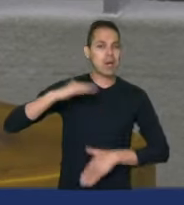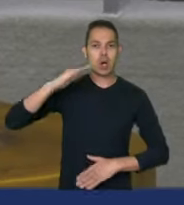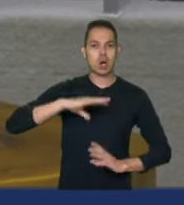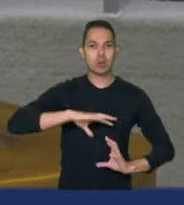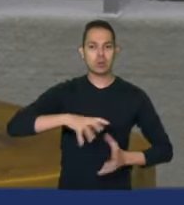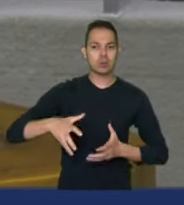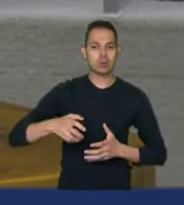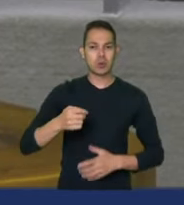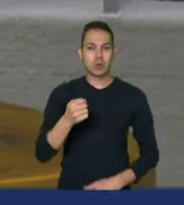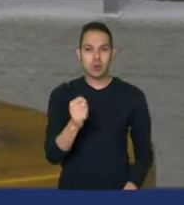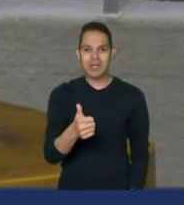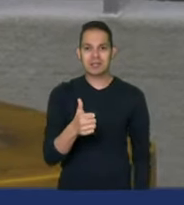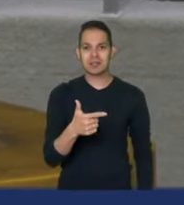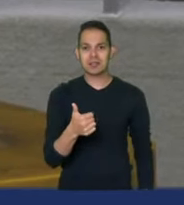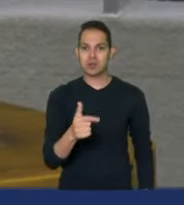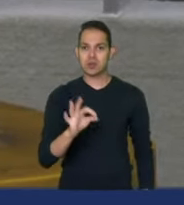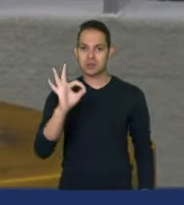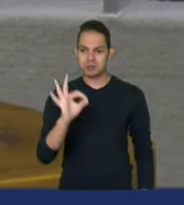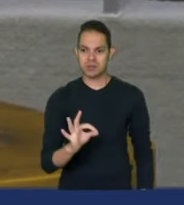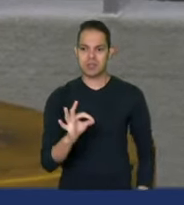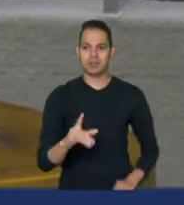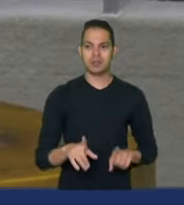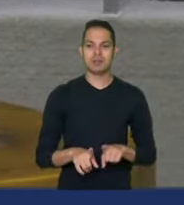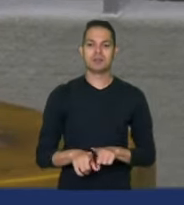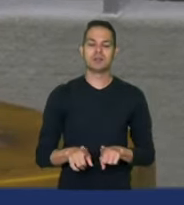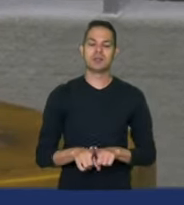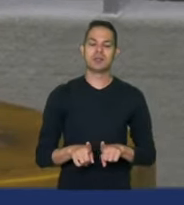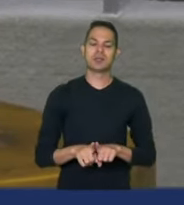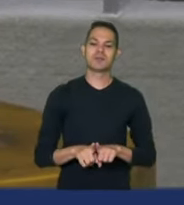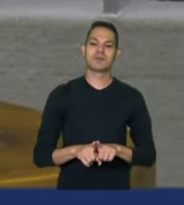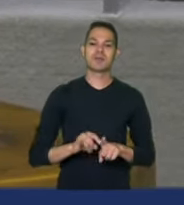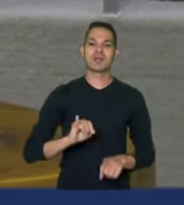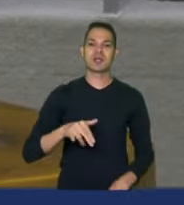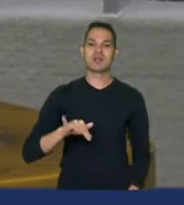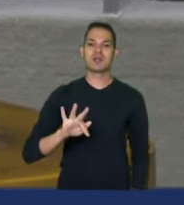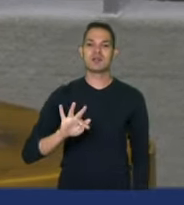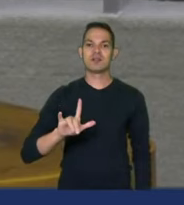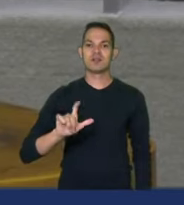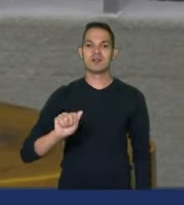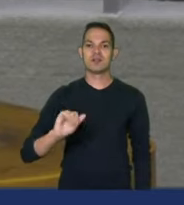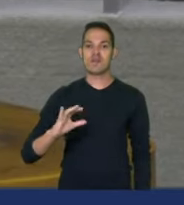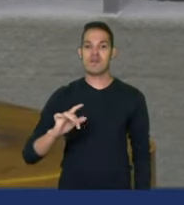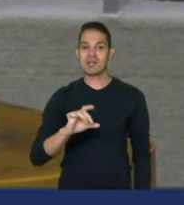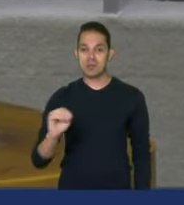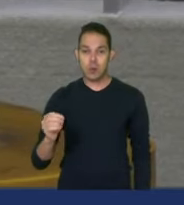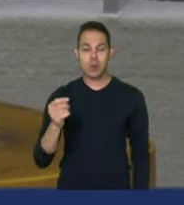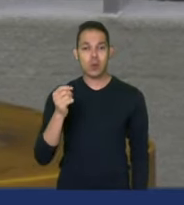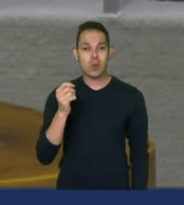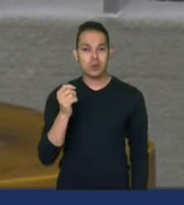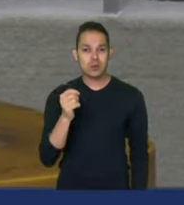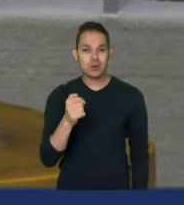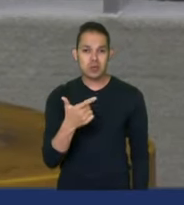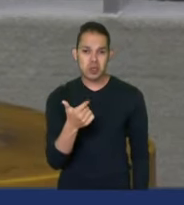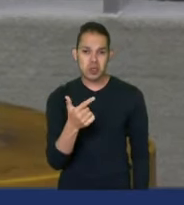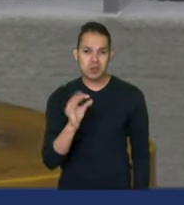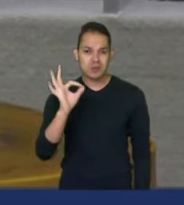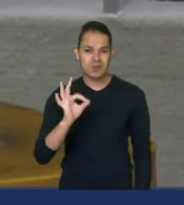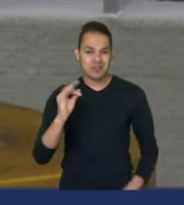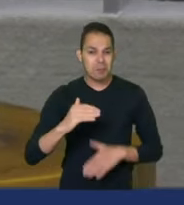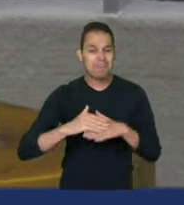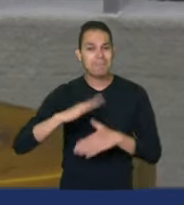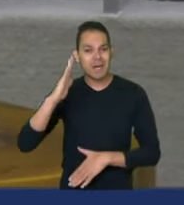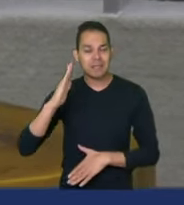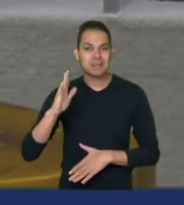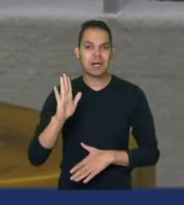quase 12%. Nós temos a maior inflação, quase 12%, mais de 12%. E nós temos o